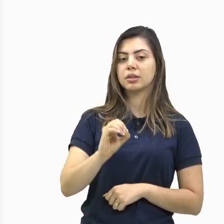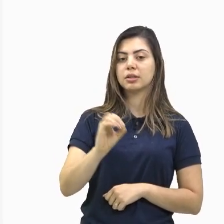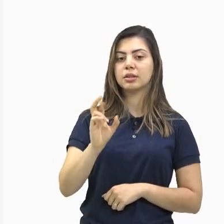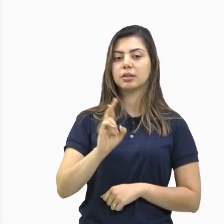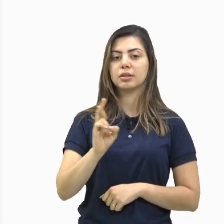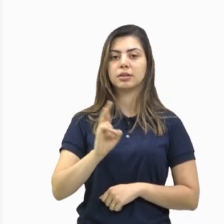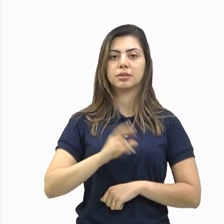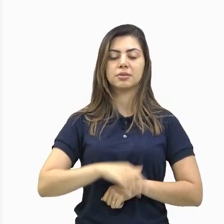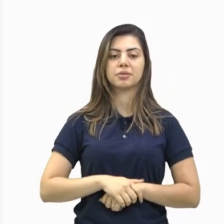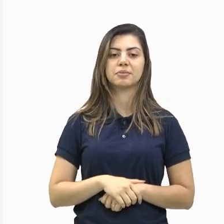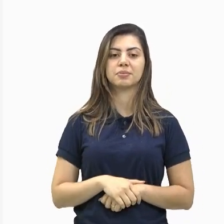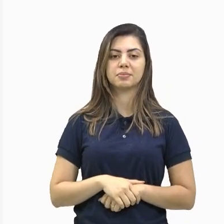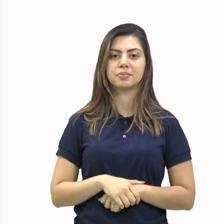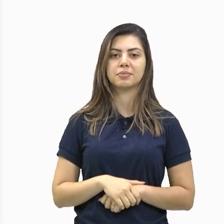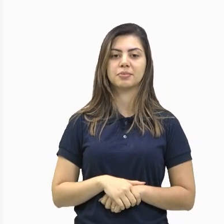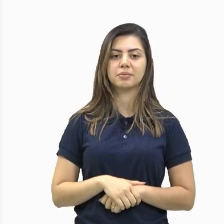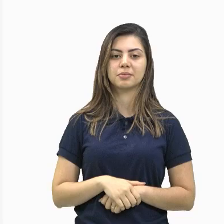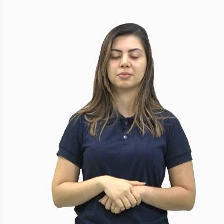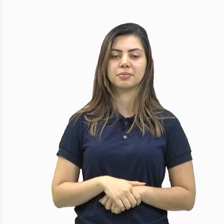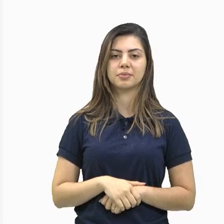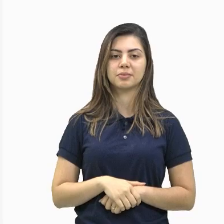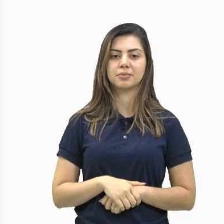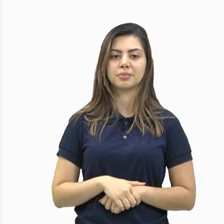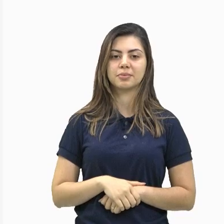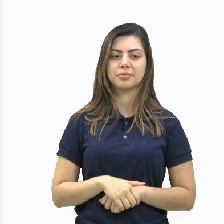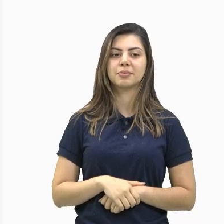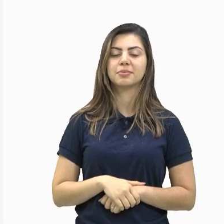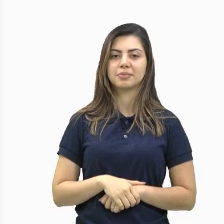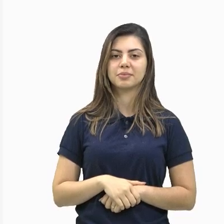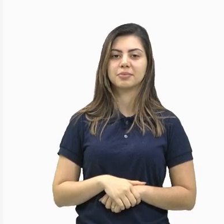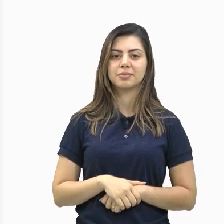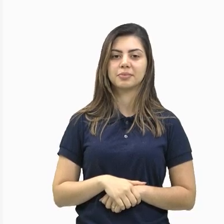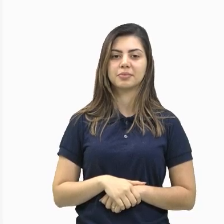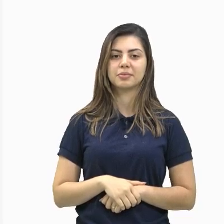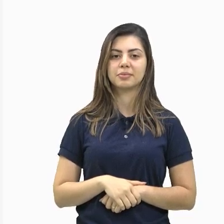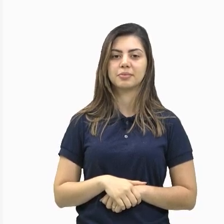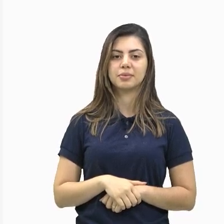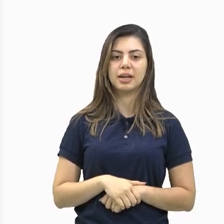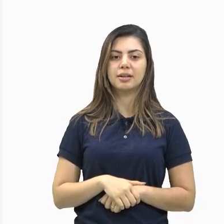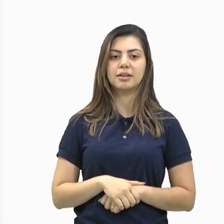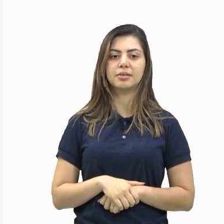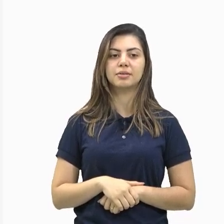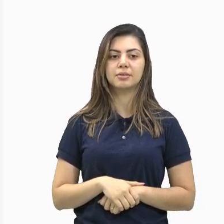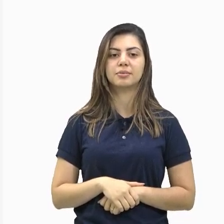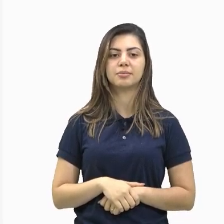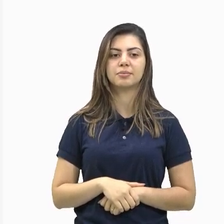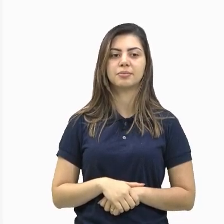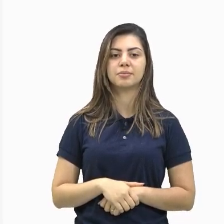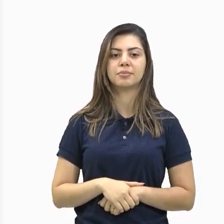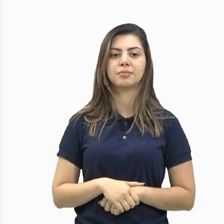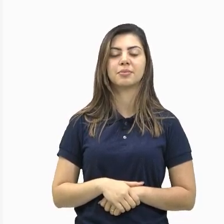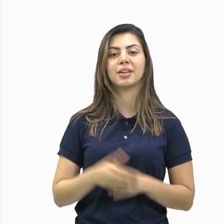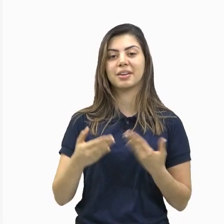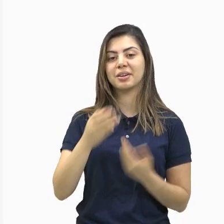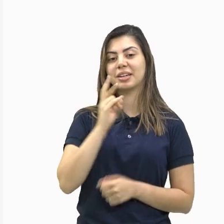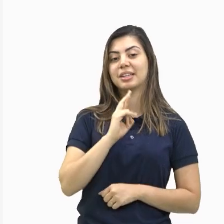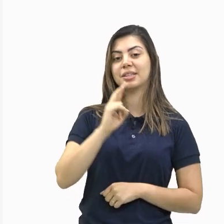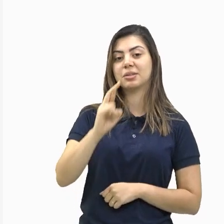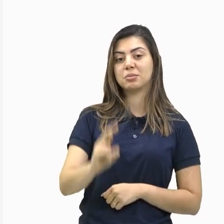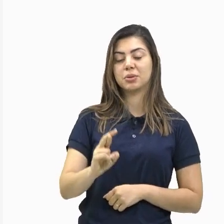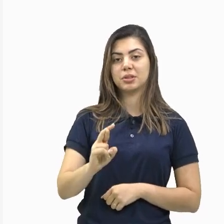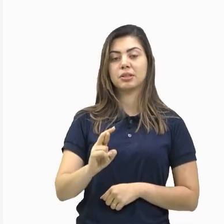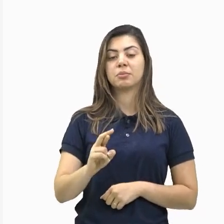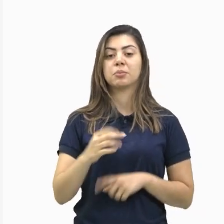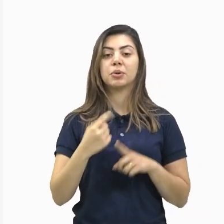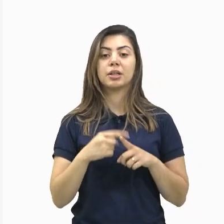De novo, não. Vamos lá, R$80. Beleza? Está aqui a nossa resposta. Quanto é R$100 quando sofreu